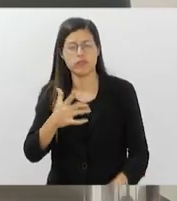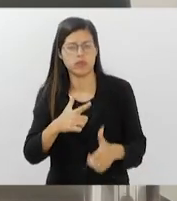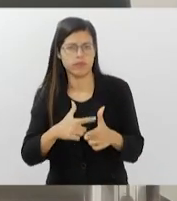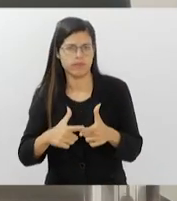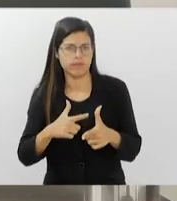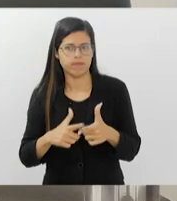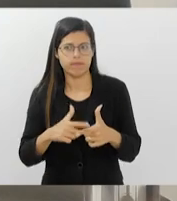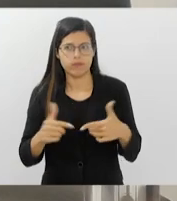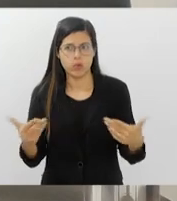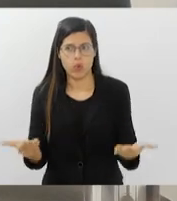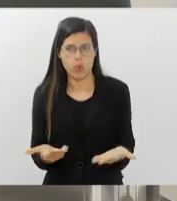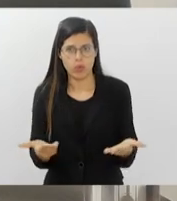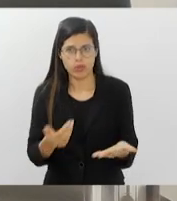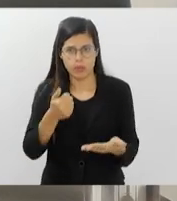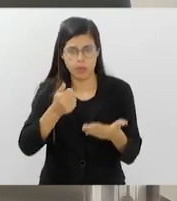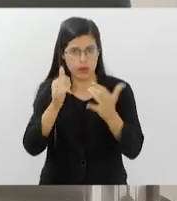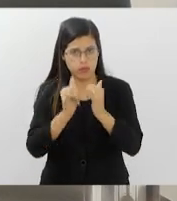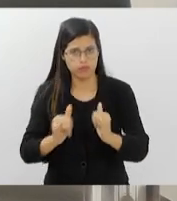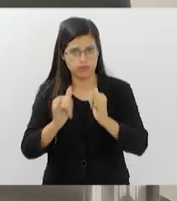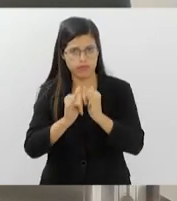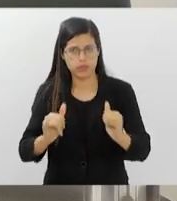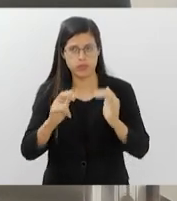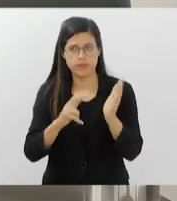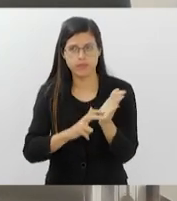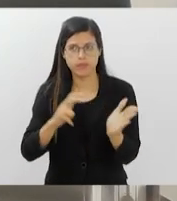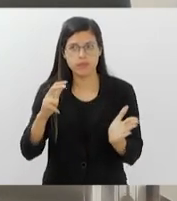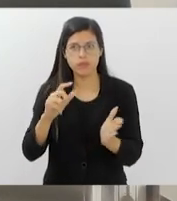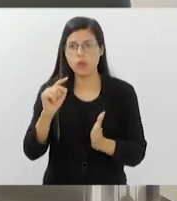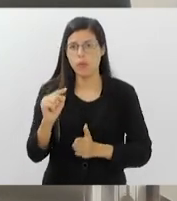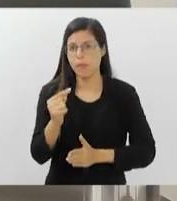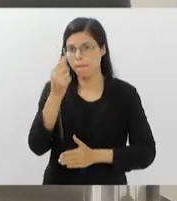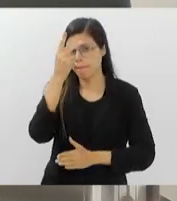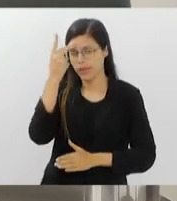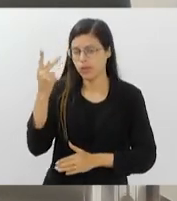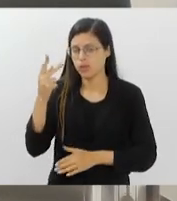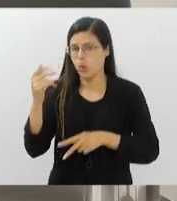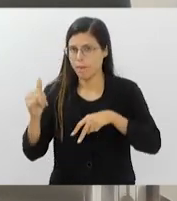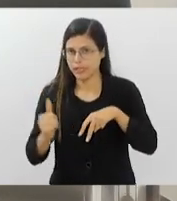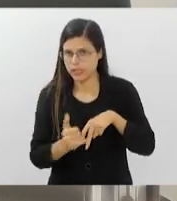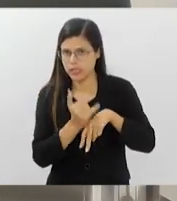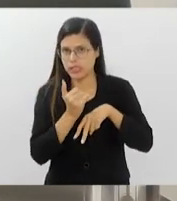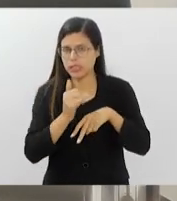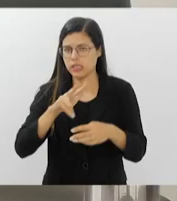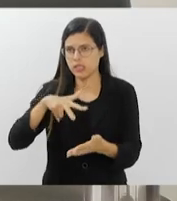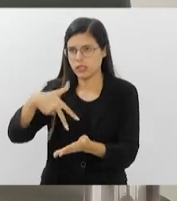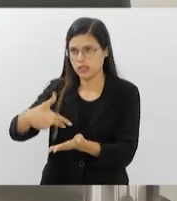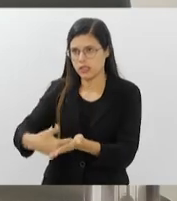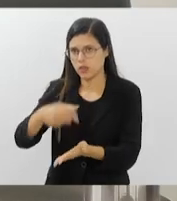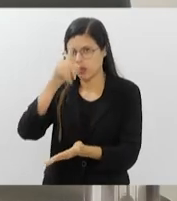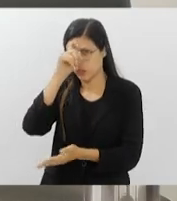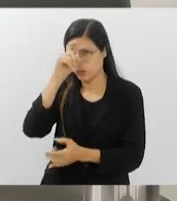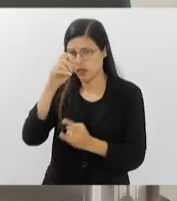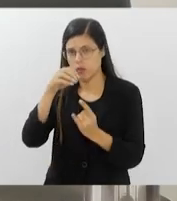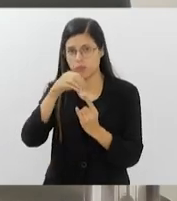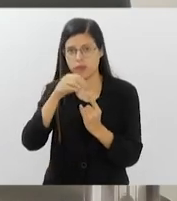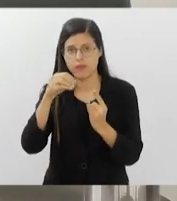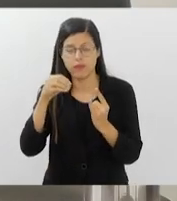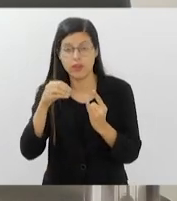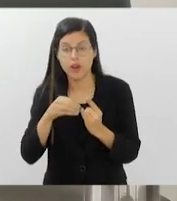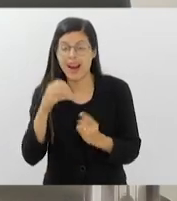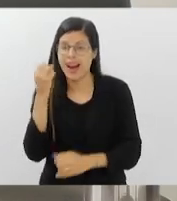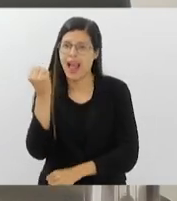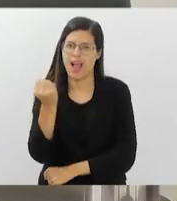hoje a primeira notícia da manhã é que um dos pacientes foi internado no hospital da Fiocruz em estado